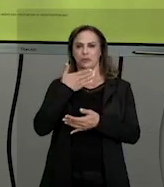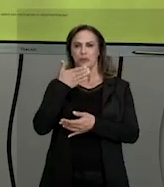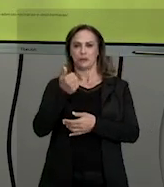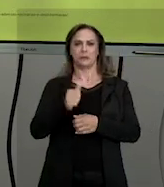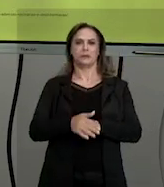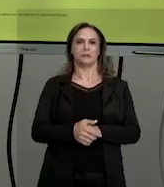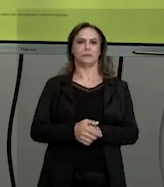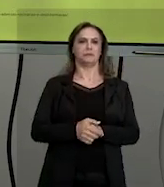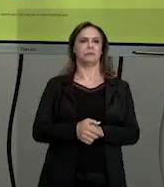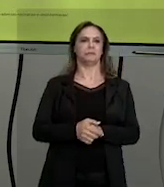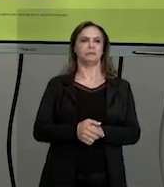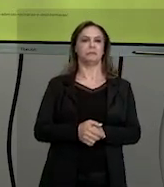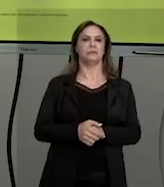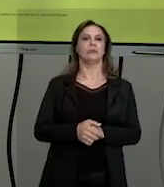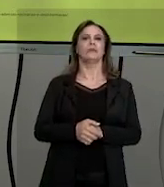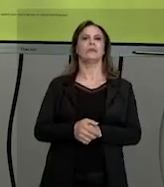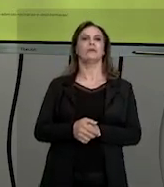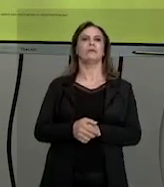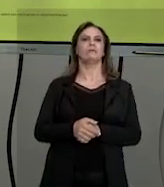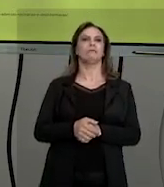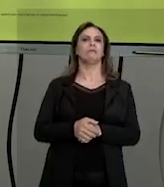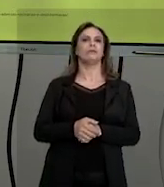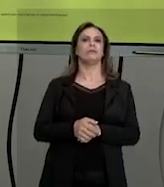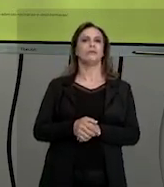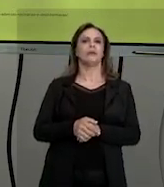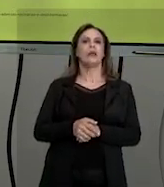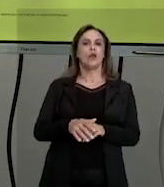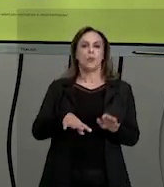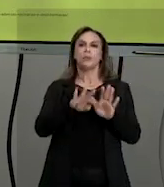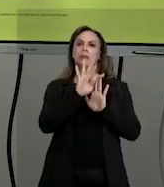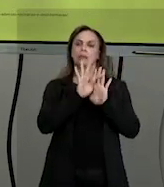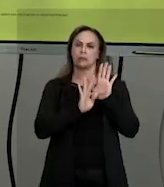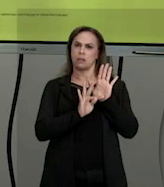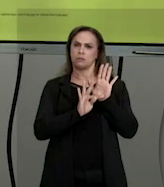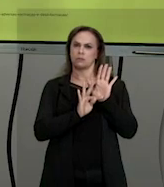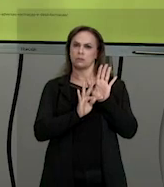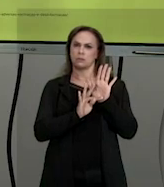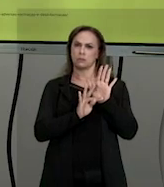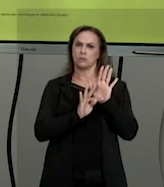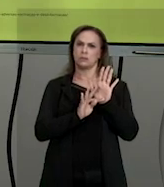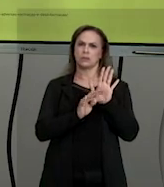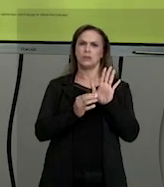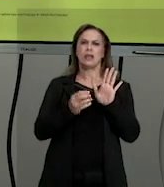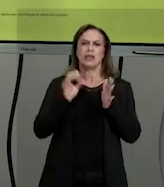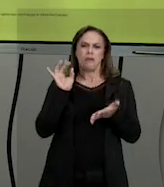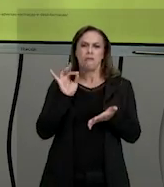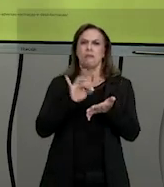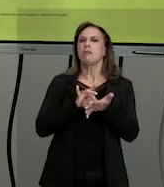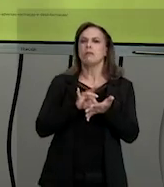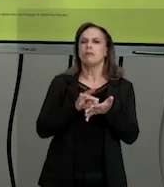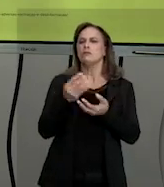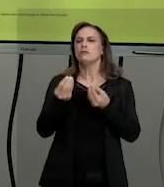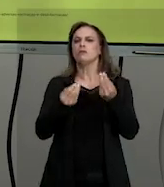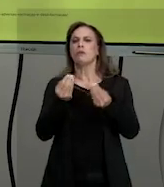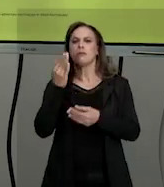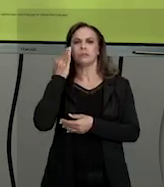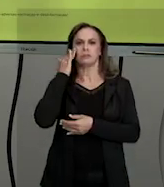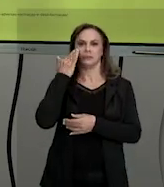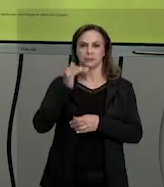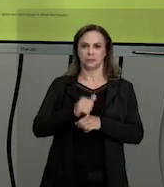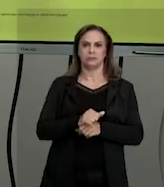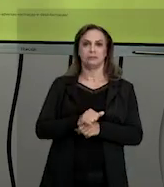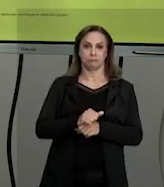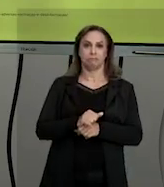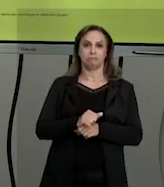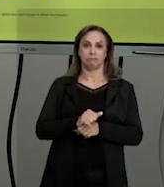Como saber, né, se esse texto possui uma fonte confiável? Né? A pergunta da Mônica aqui, né? Eu quero